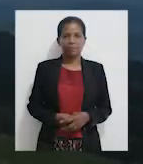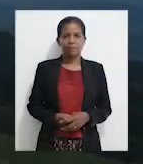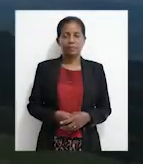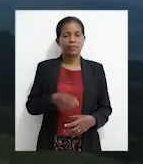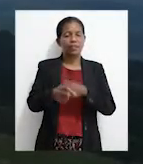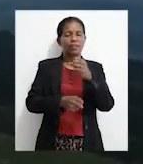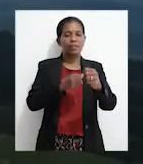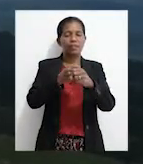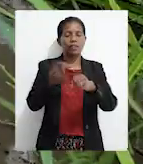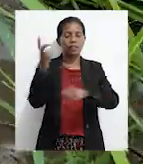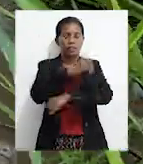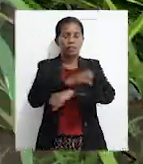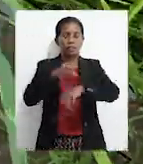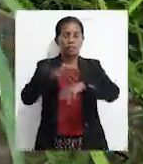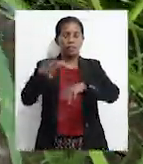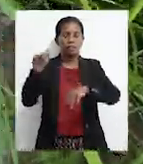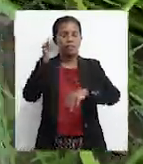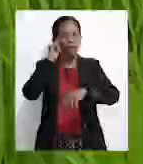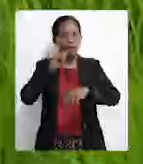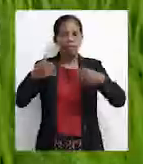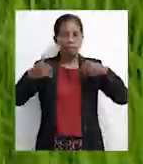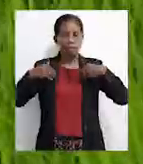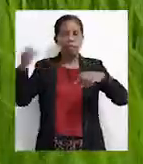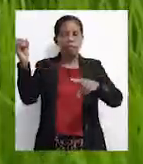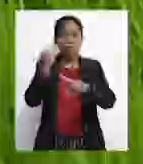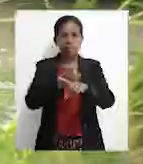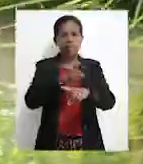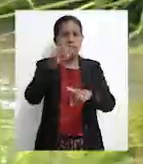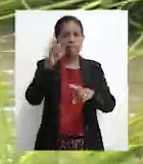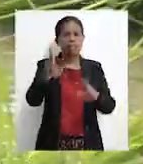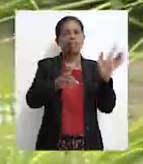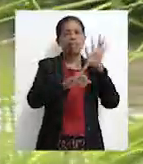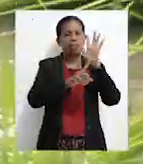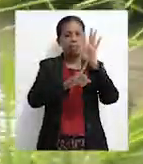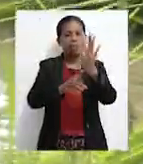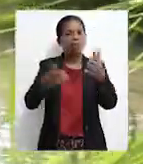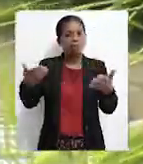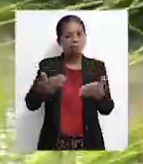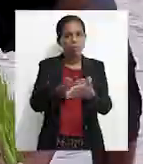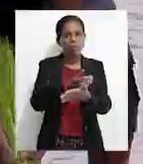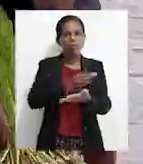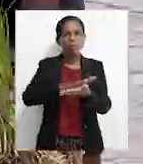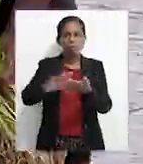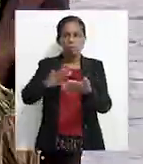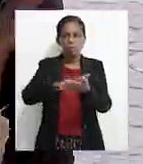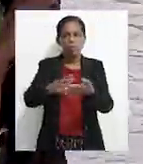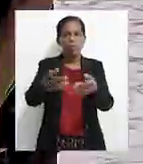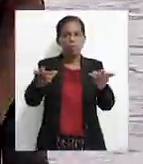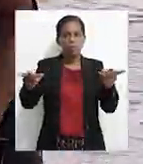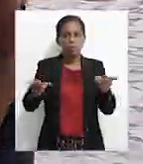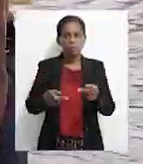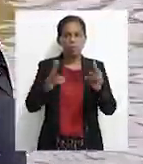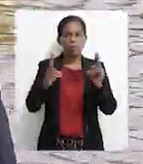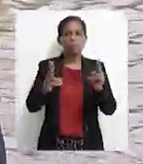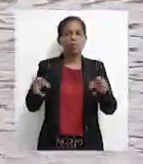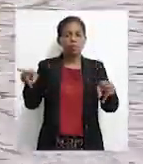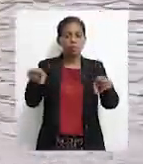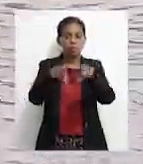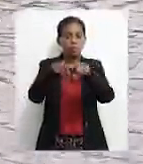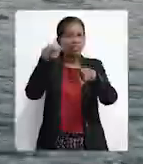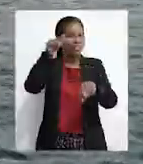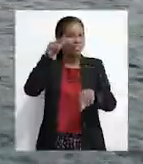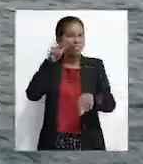Karatina loro internasional feto kria oportunidade ida atau eksplora maneira fom uriamos barreira sira no acelera progresso bei igualdade de